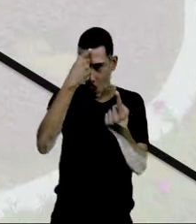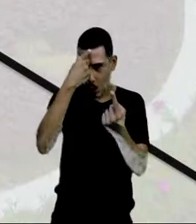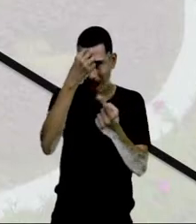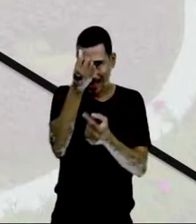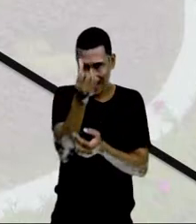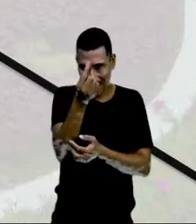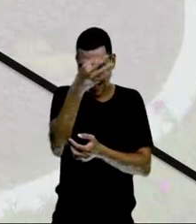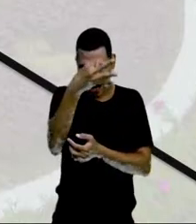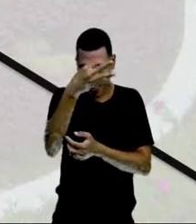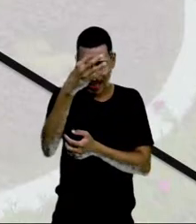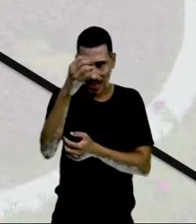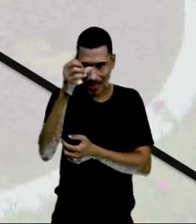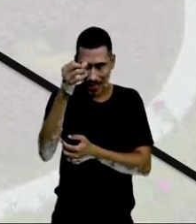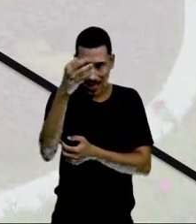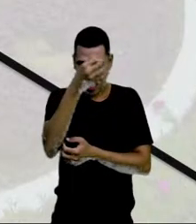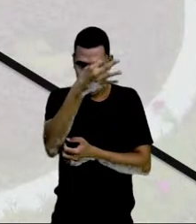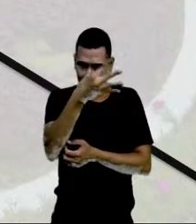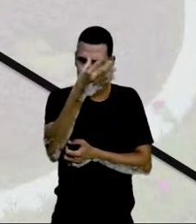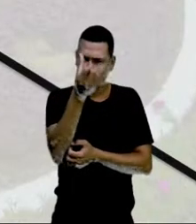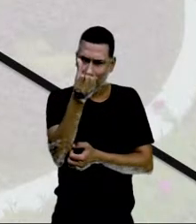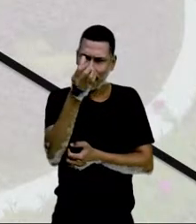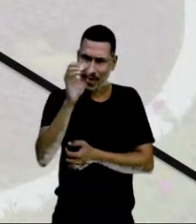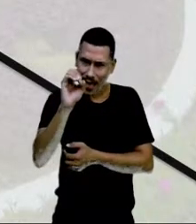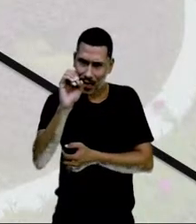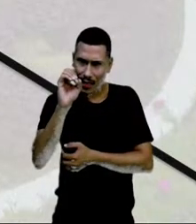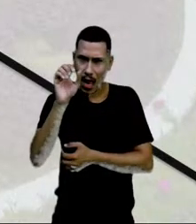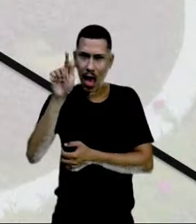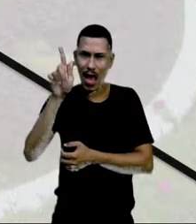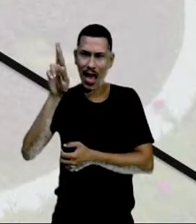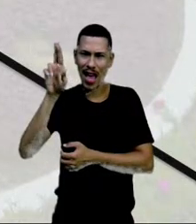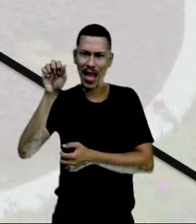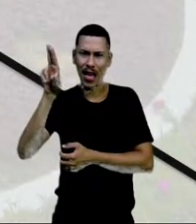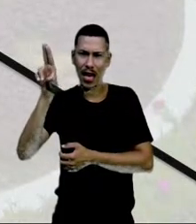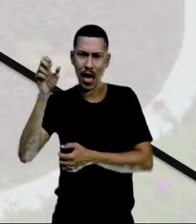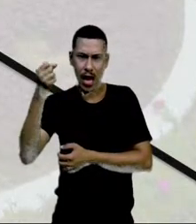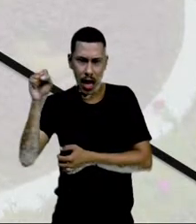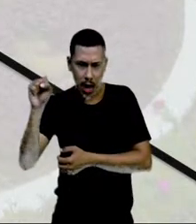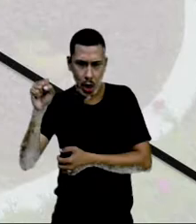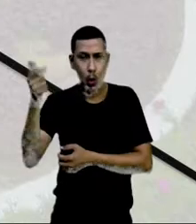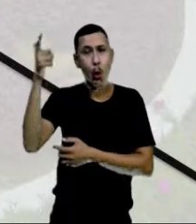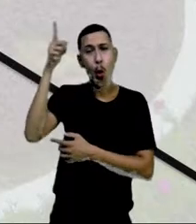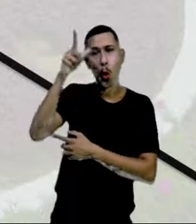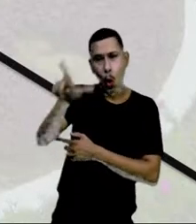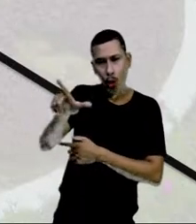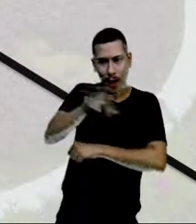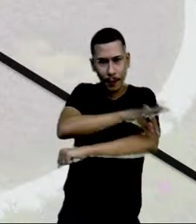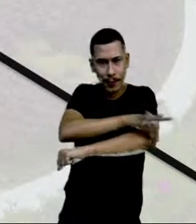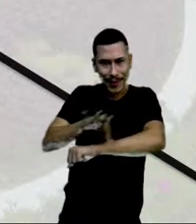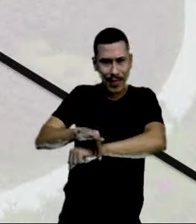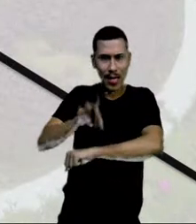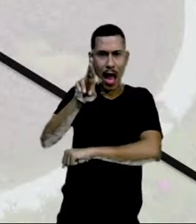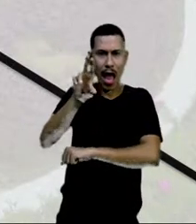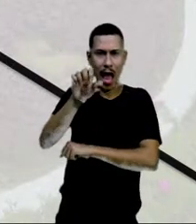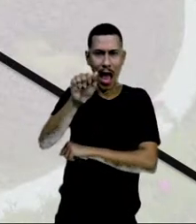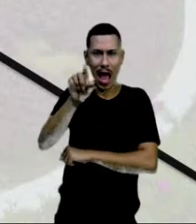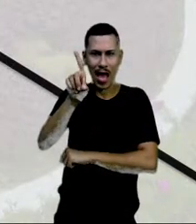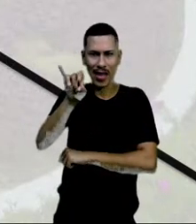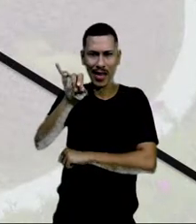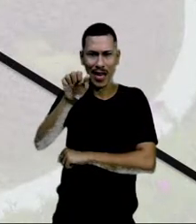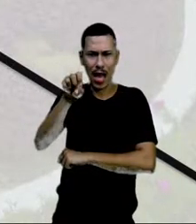360 graus. A outra medida é radiano, mas a gente não vai falar sobre isso